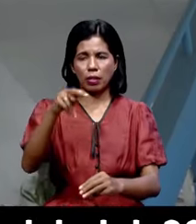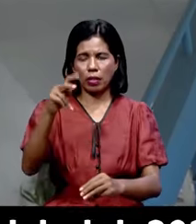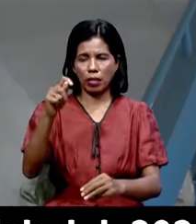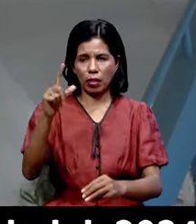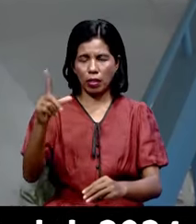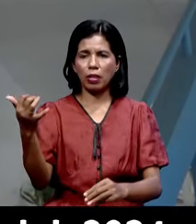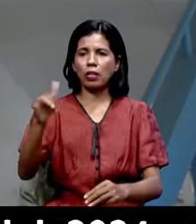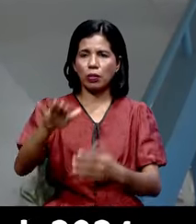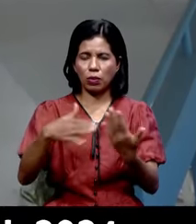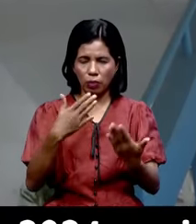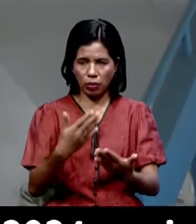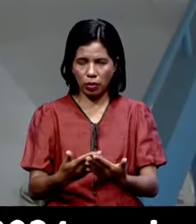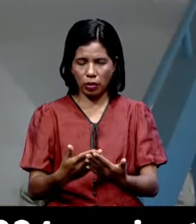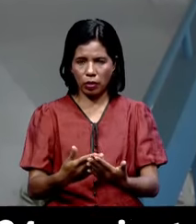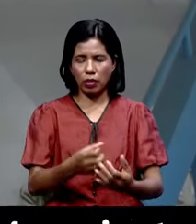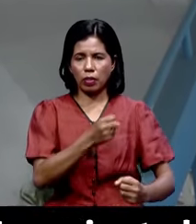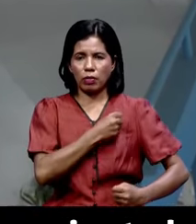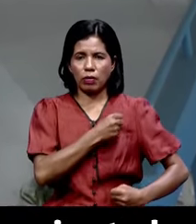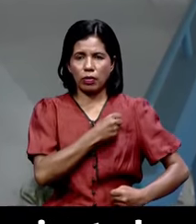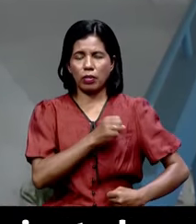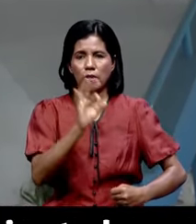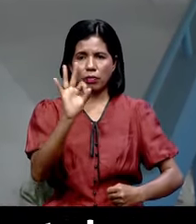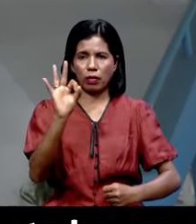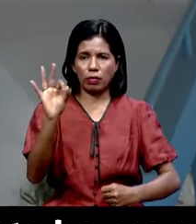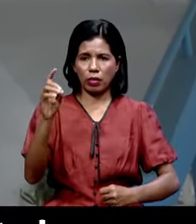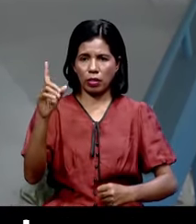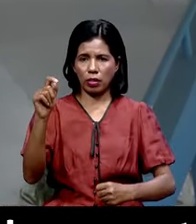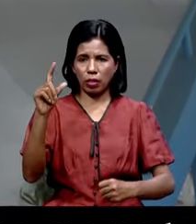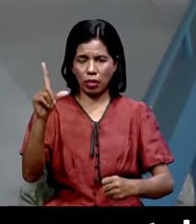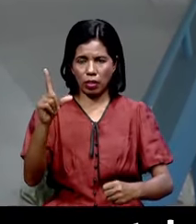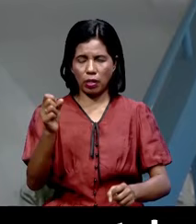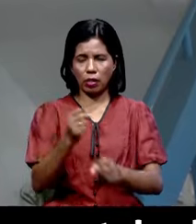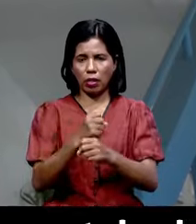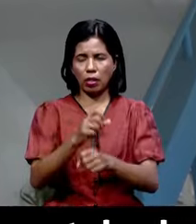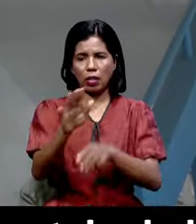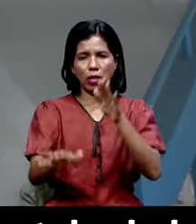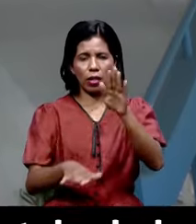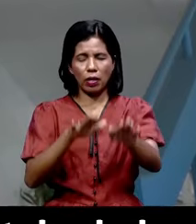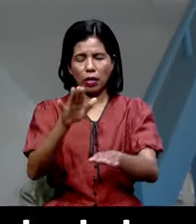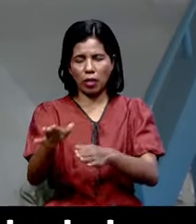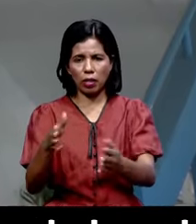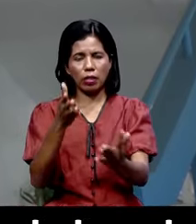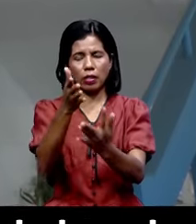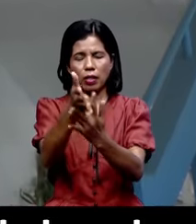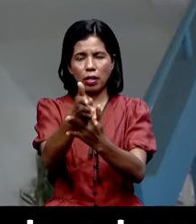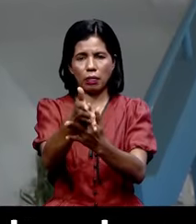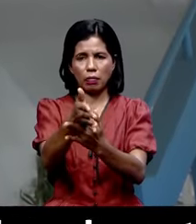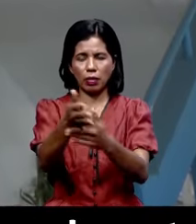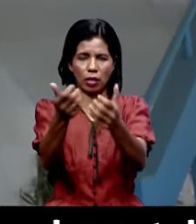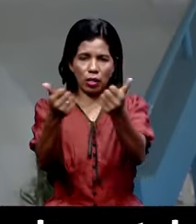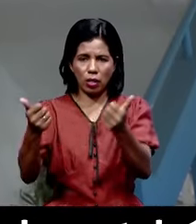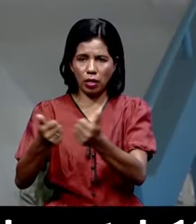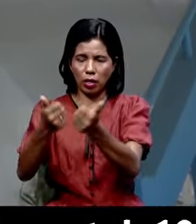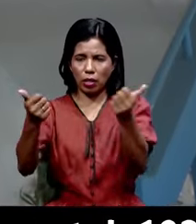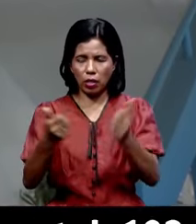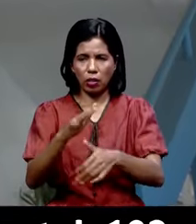itania força FF de Teli, halo hela patrulhamento prevenção, Tamasai Bairro Sira,